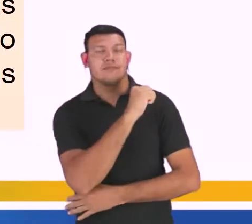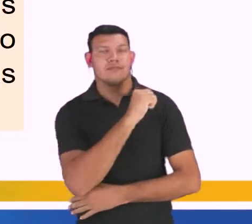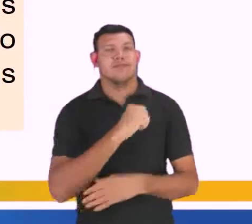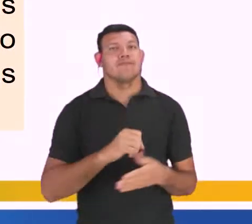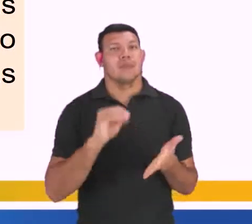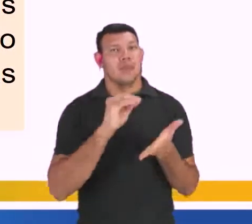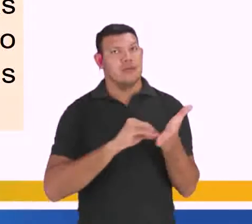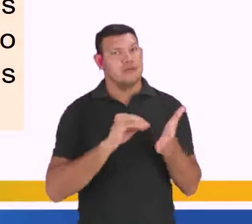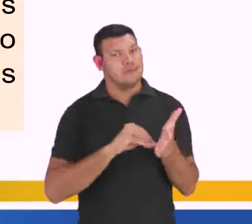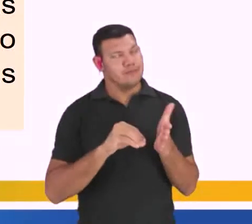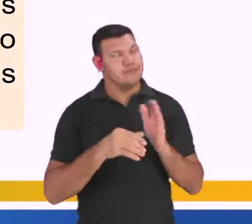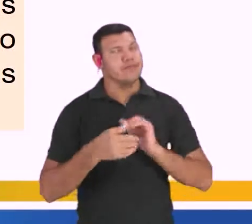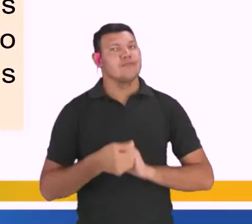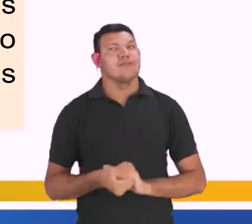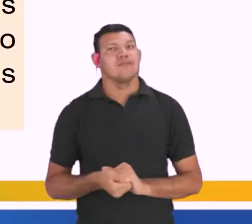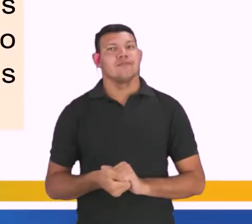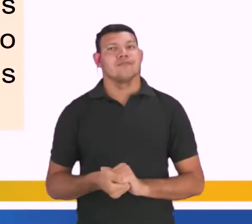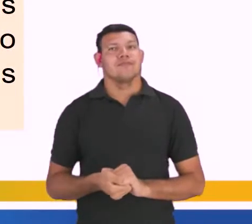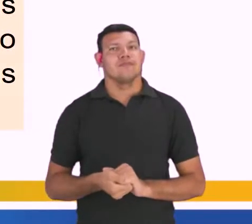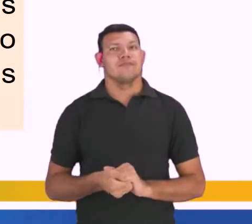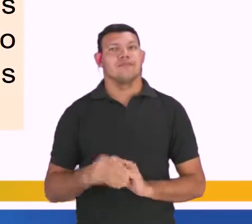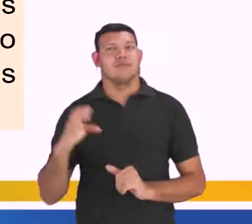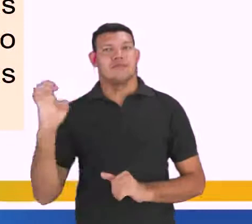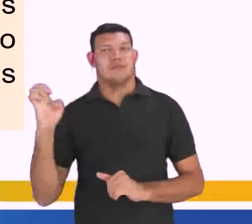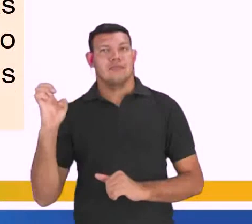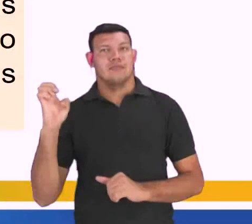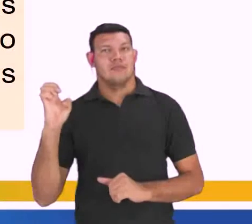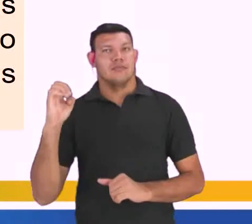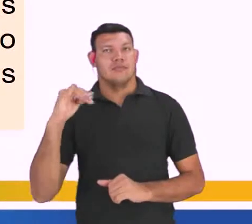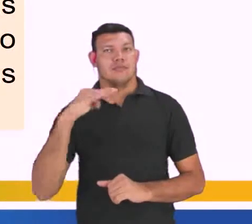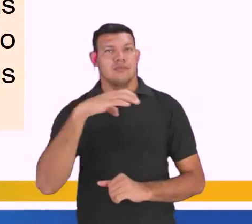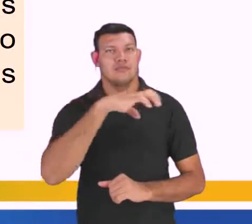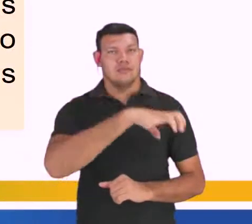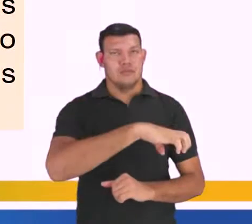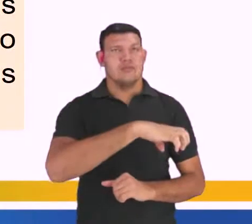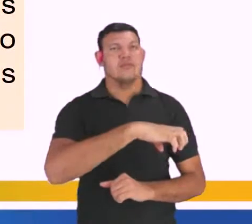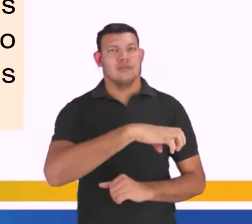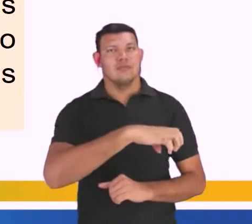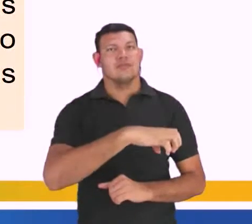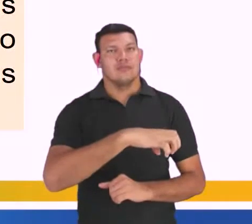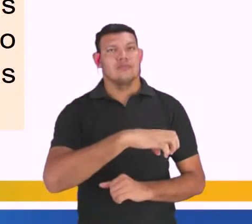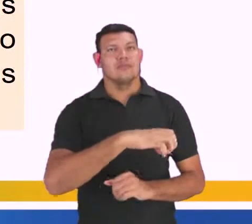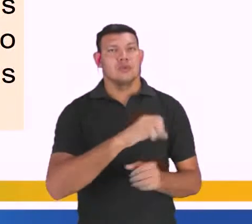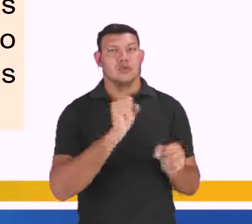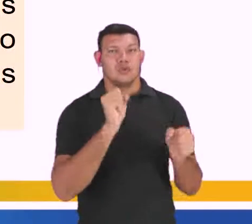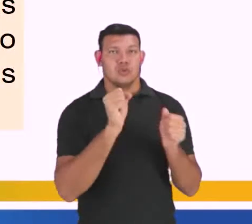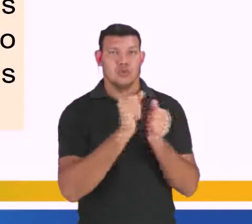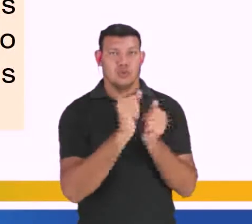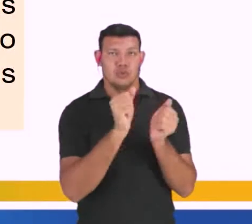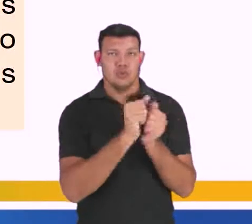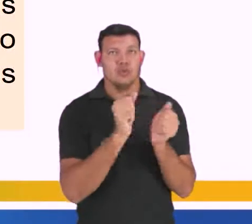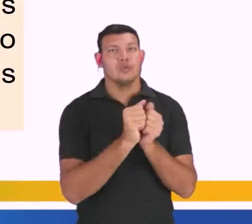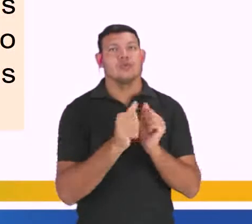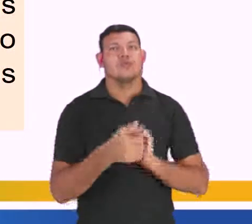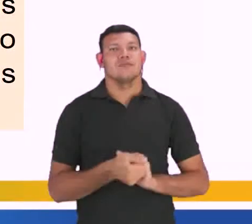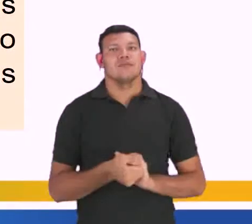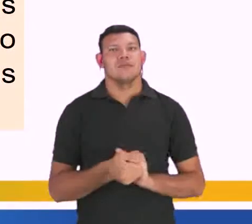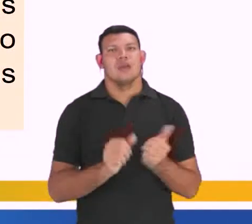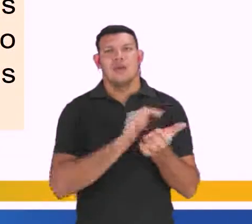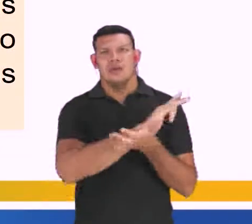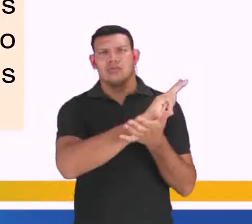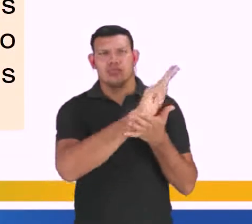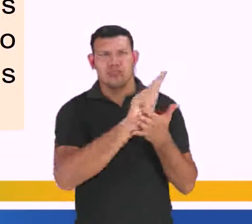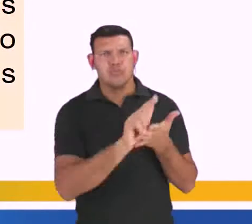rápida do que na ausência dela. As enzimas atuam em cadeia, sendo que diversas